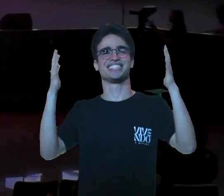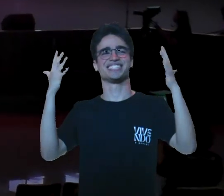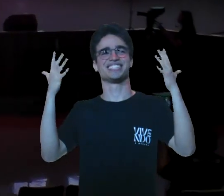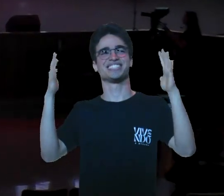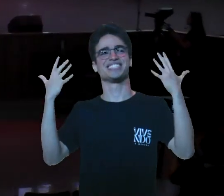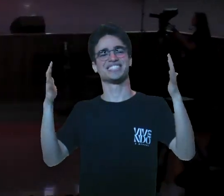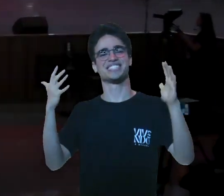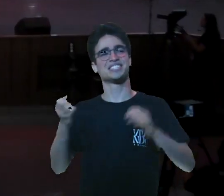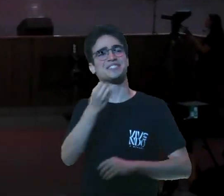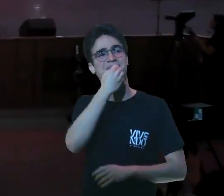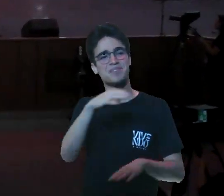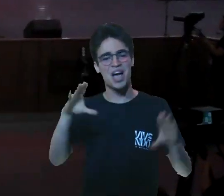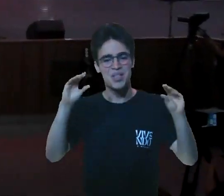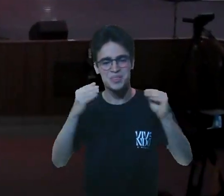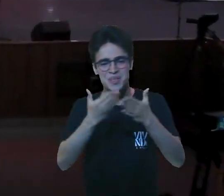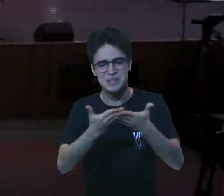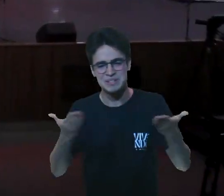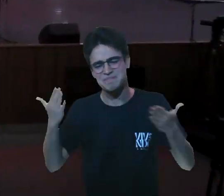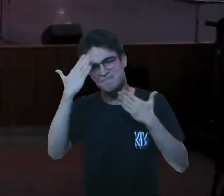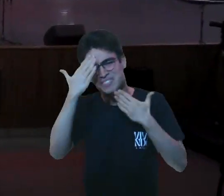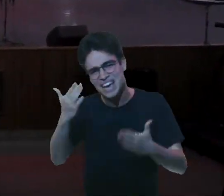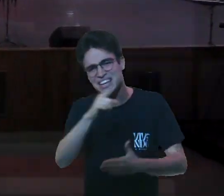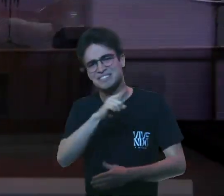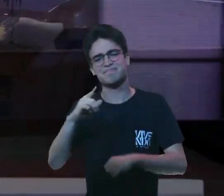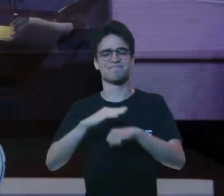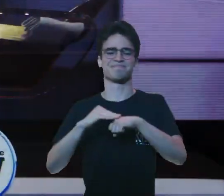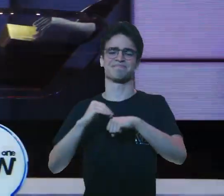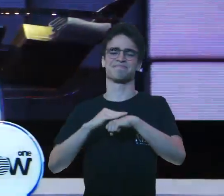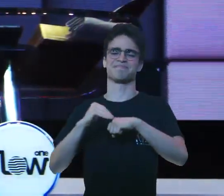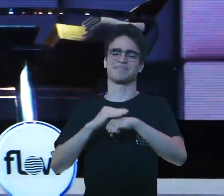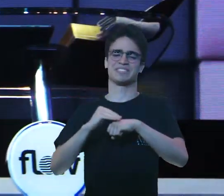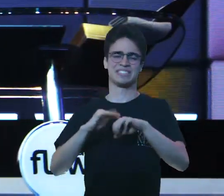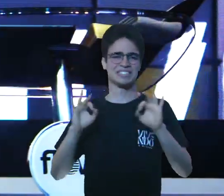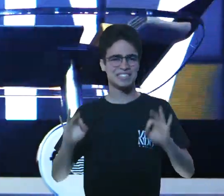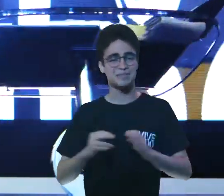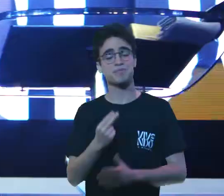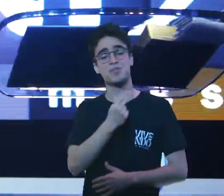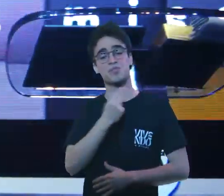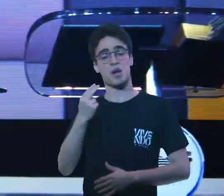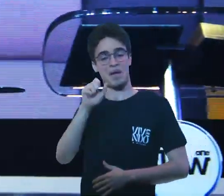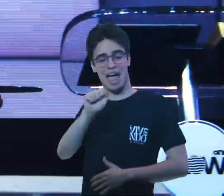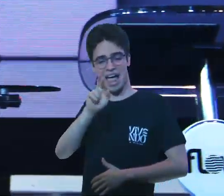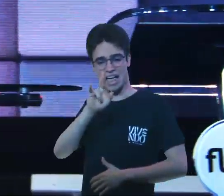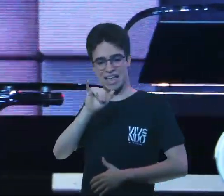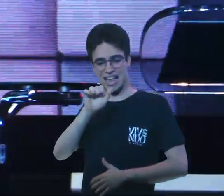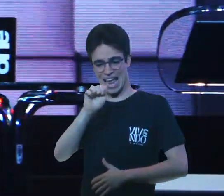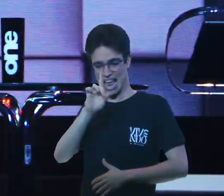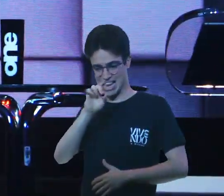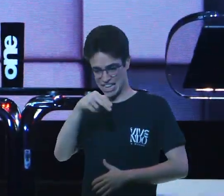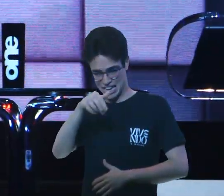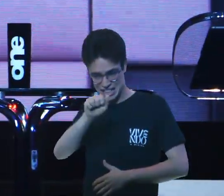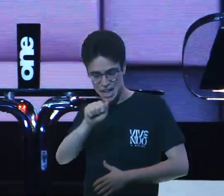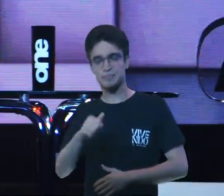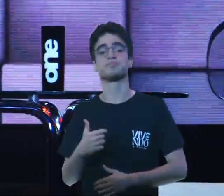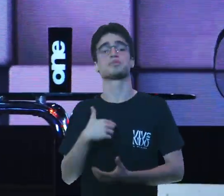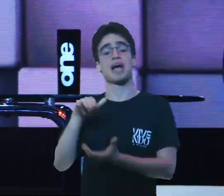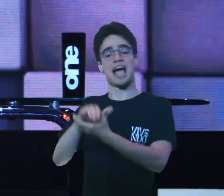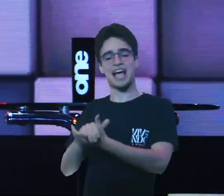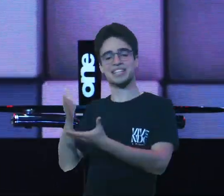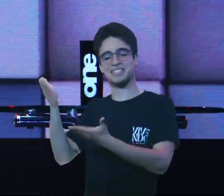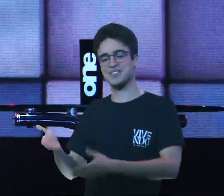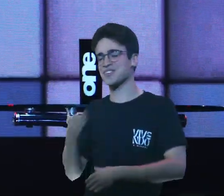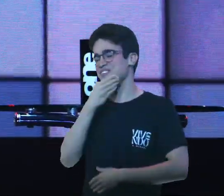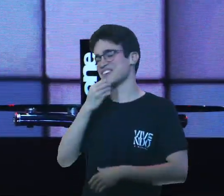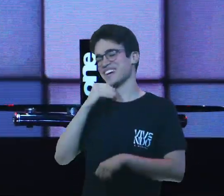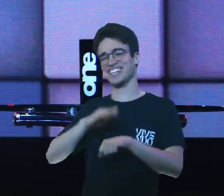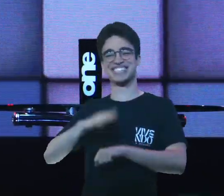gente. Obrigada de coração pelo carinho. Meu nome é Ariadna, como vocês viram, eu sou casada com o homem mais